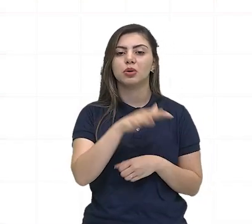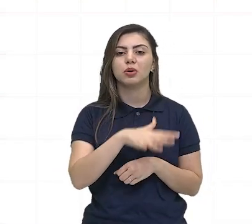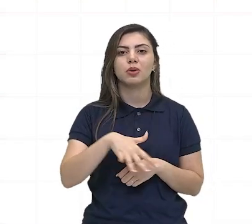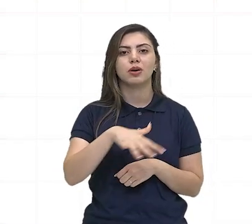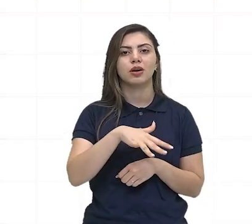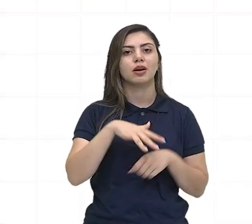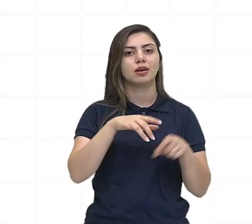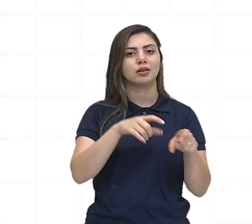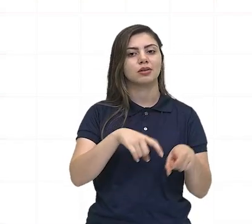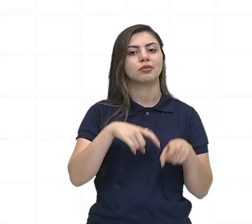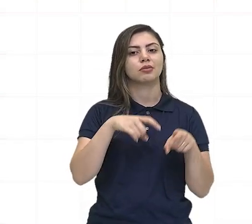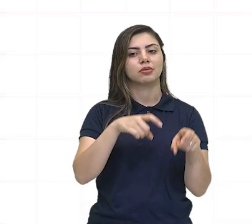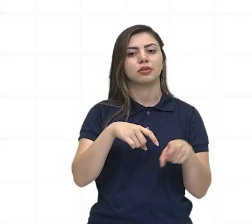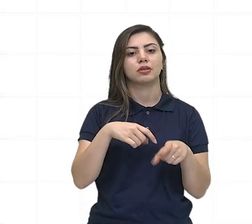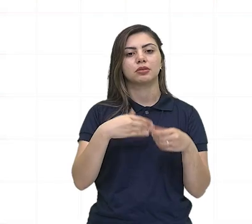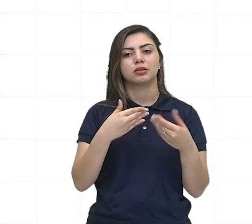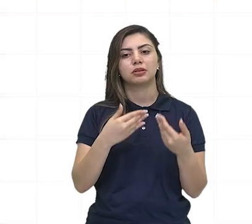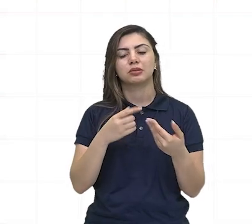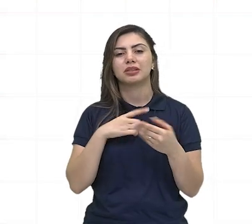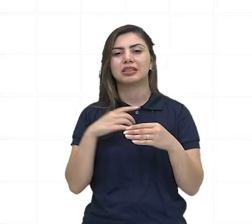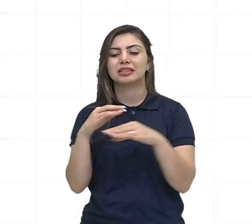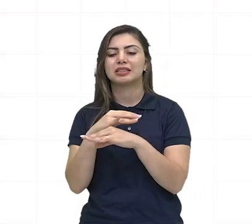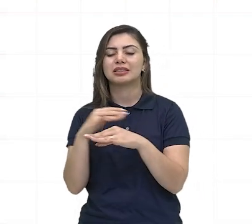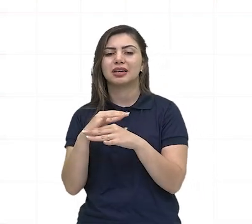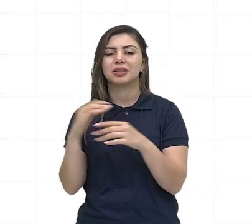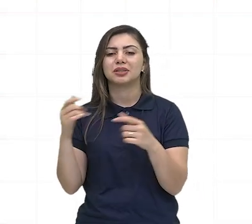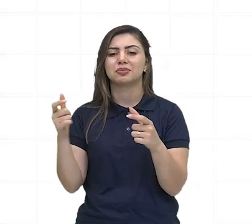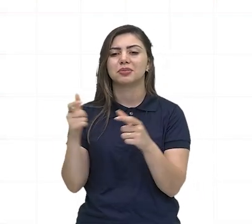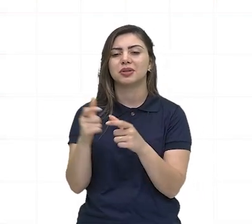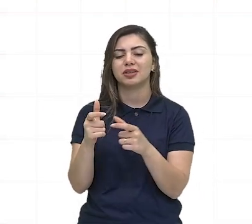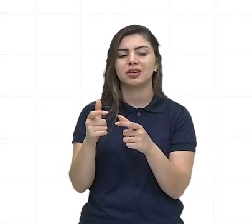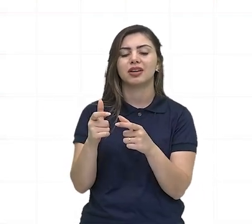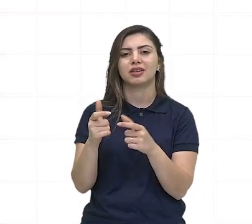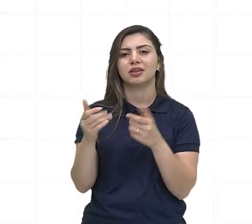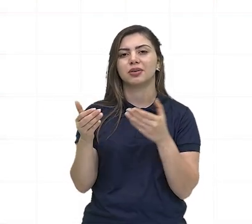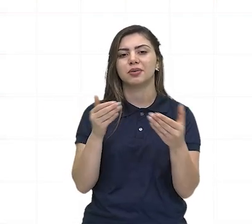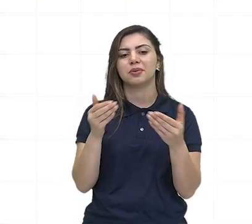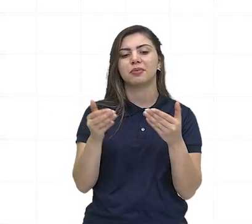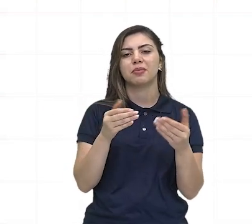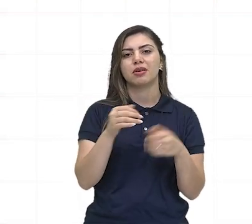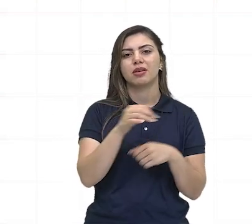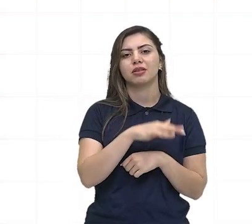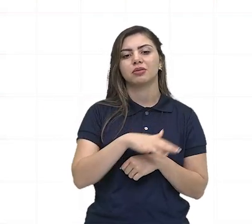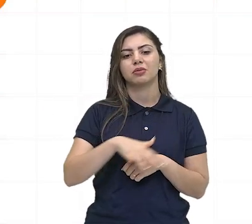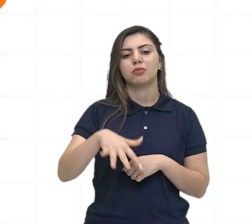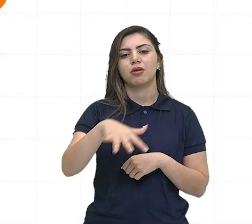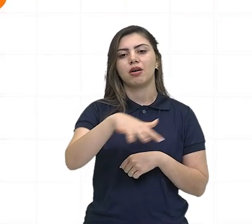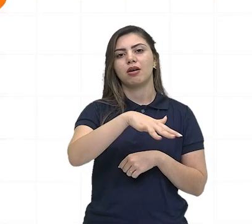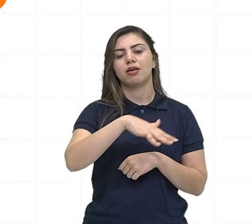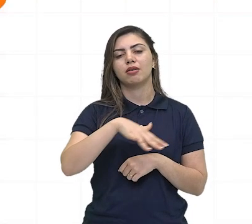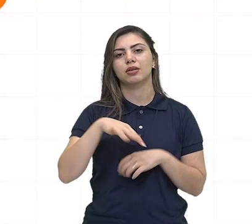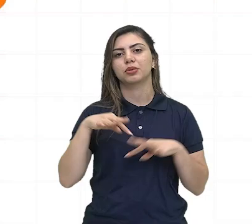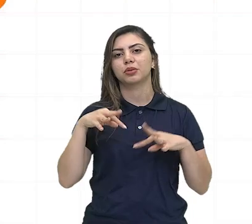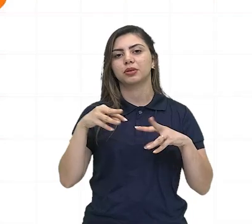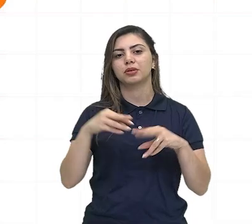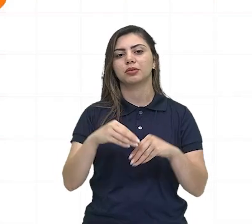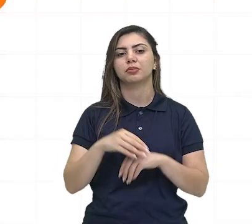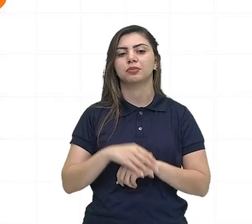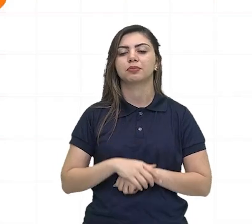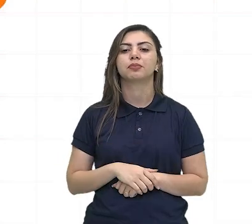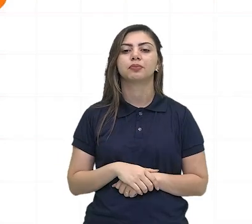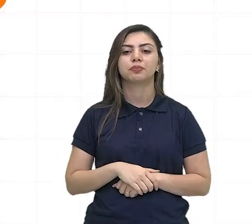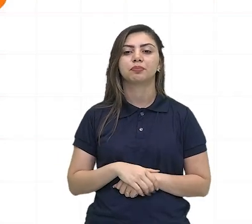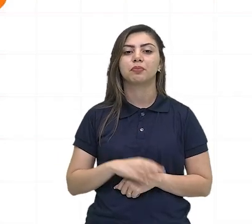áreas rurais, tendo cidades muito pequenas comparadas a seu território. Diferente de um